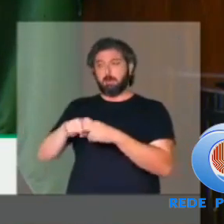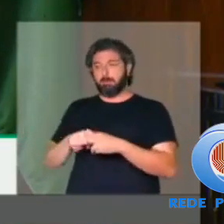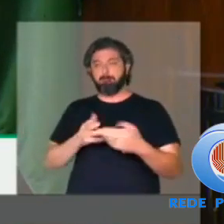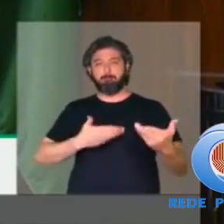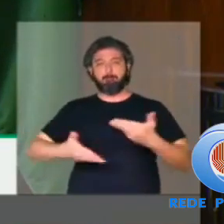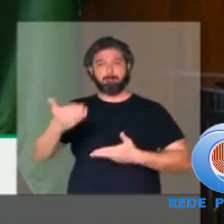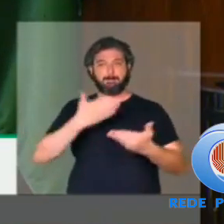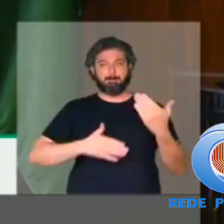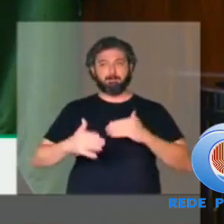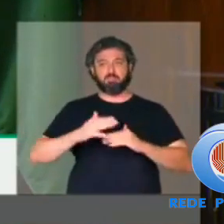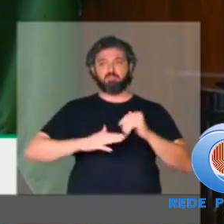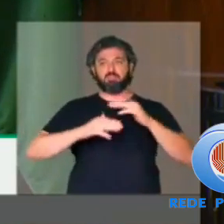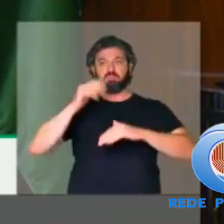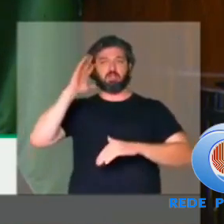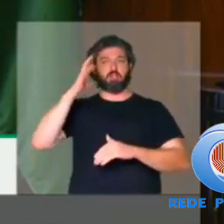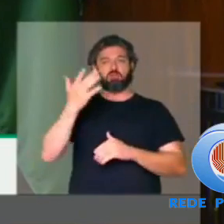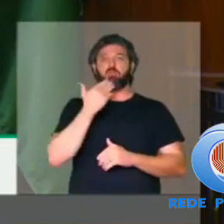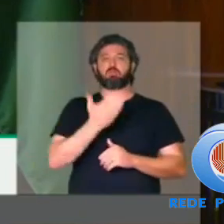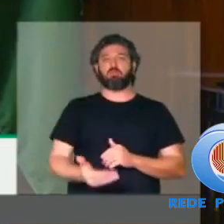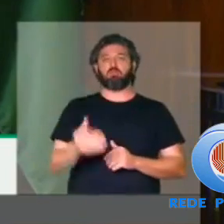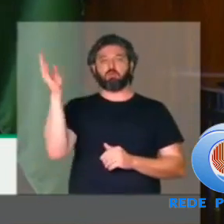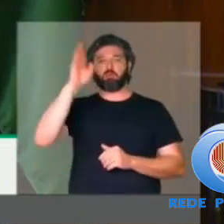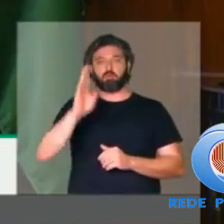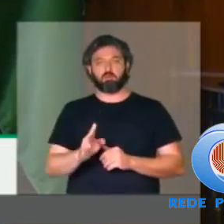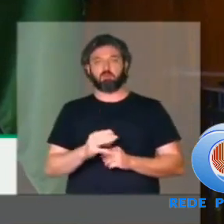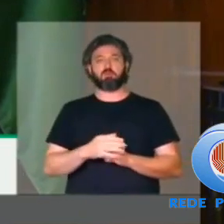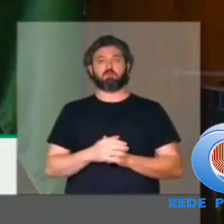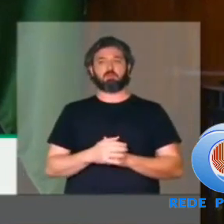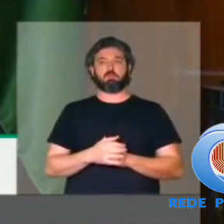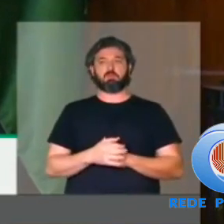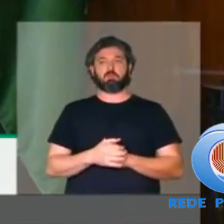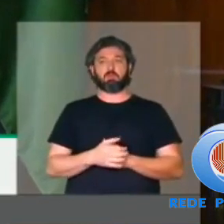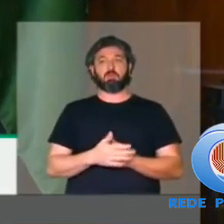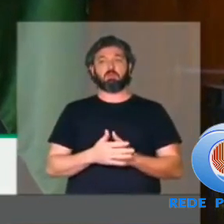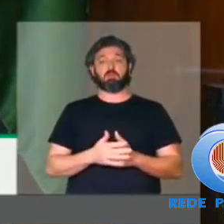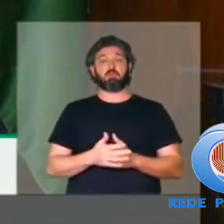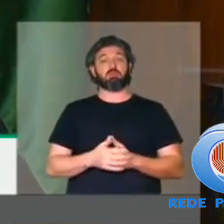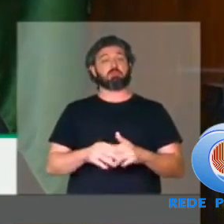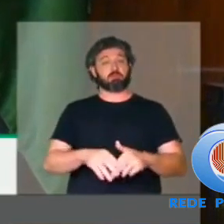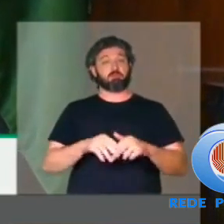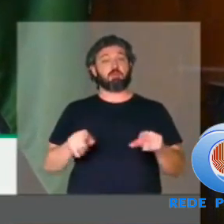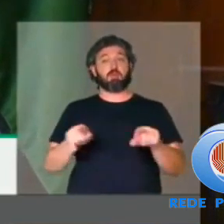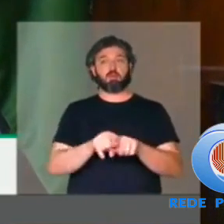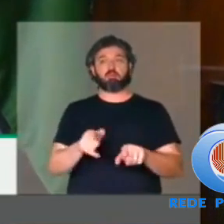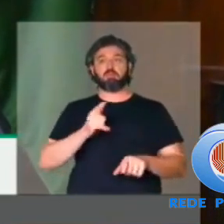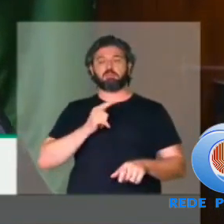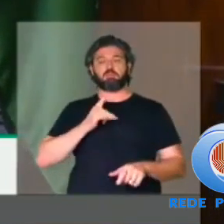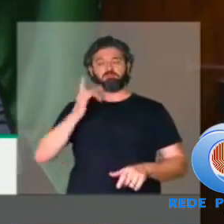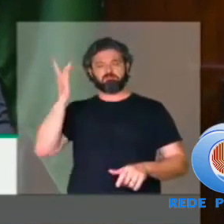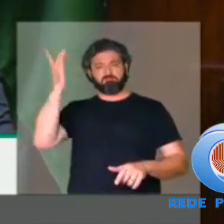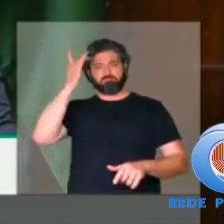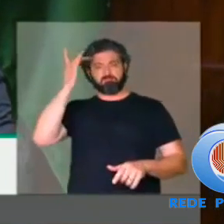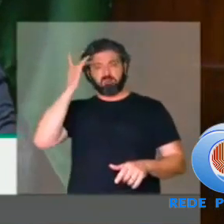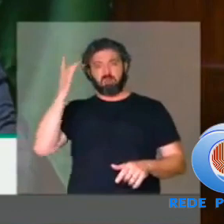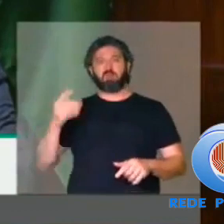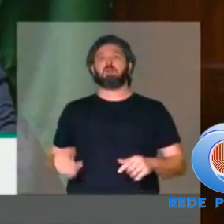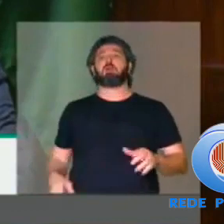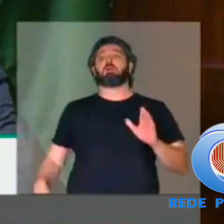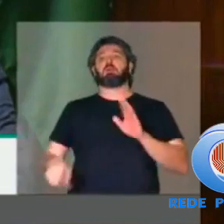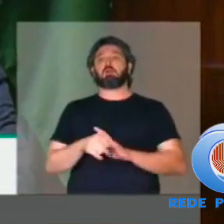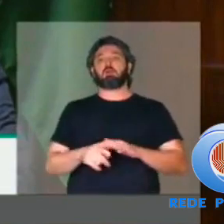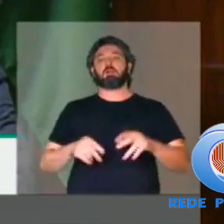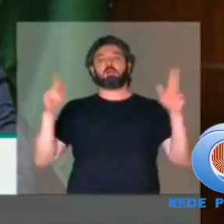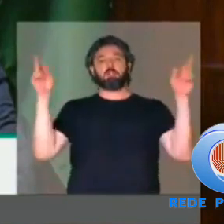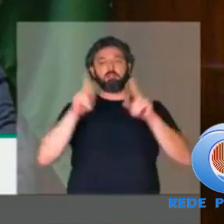aqui citei, construindo a solução para o país que a gente espera. Assim como também tinham tamanho e natureza